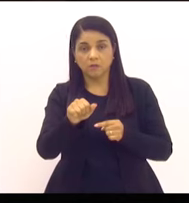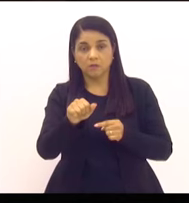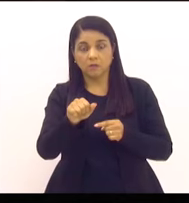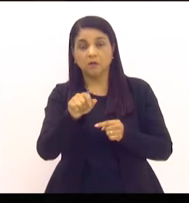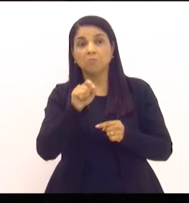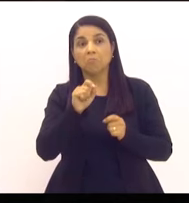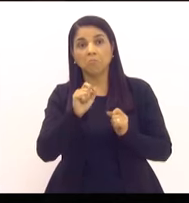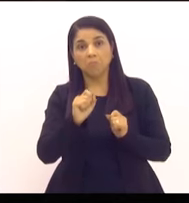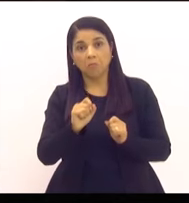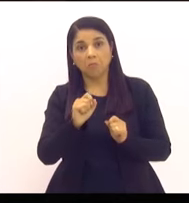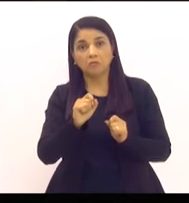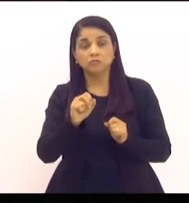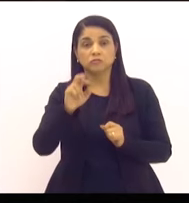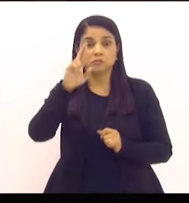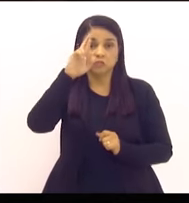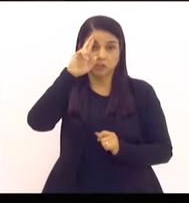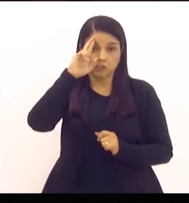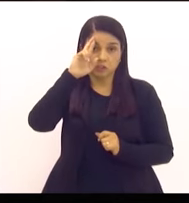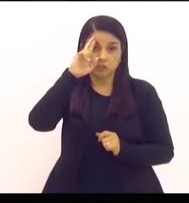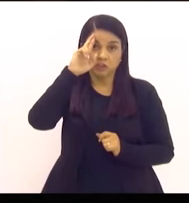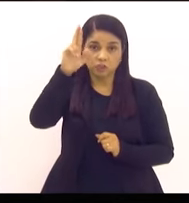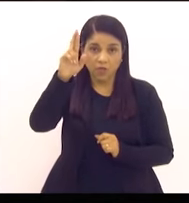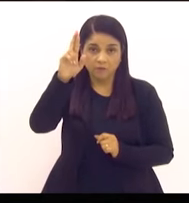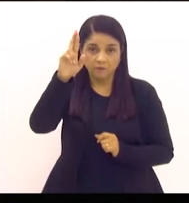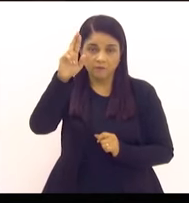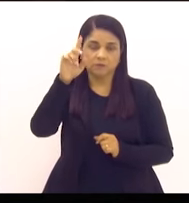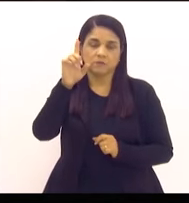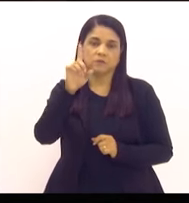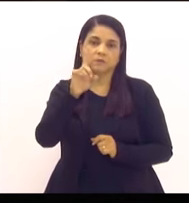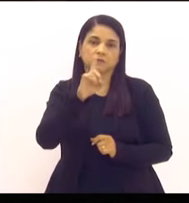ser chefe da Polícia Civil.